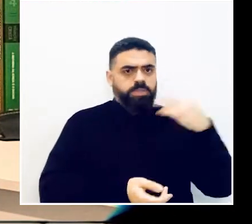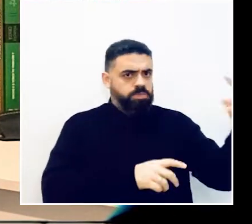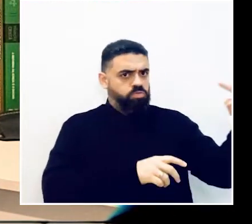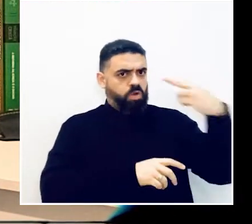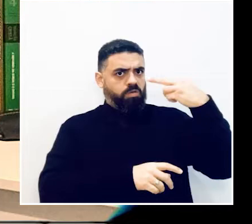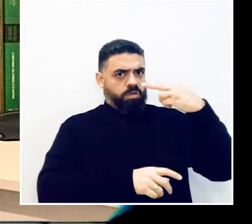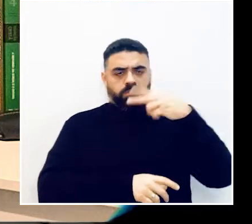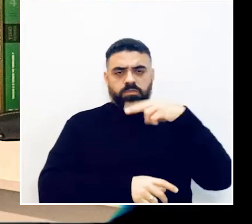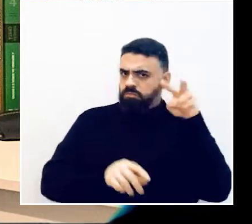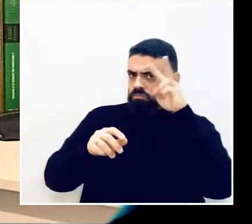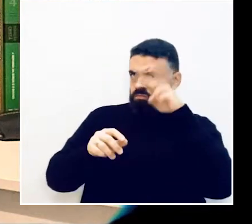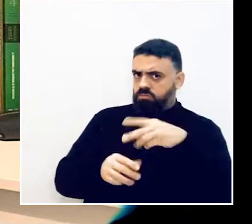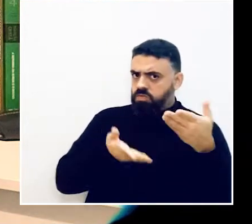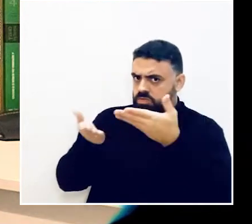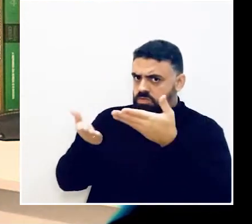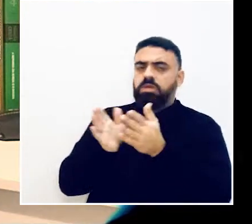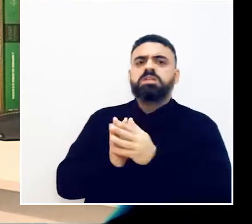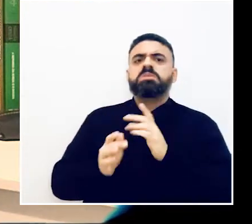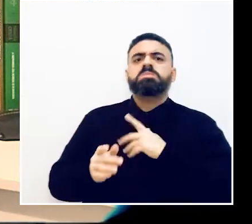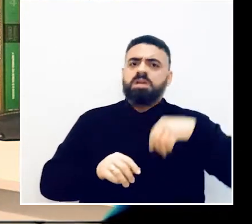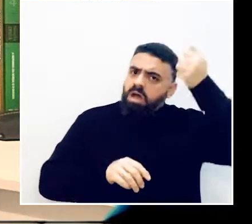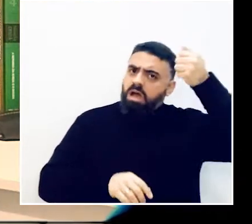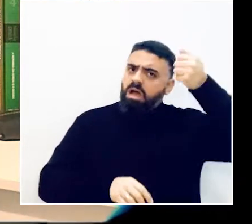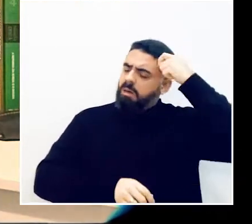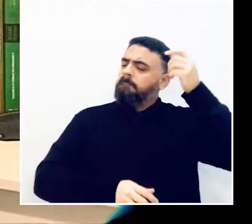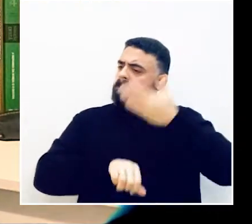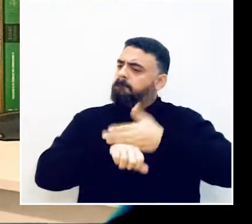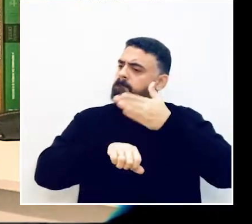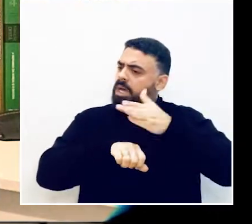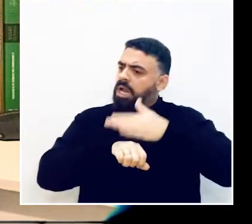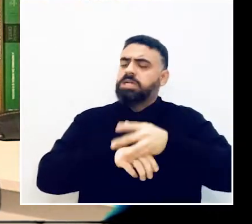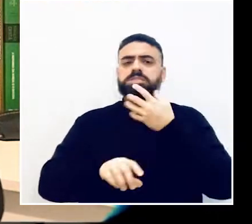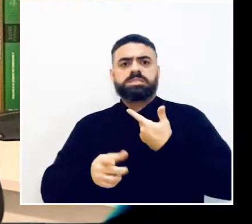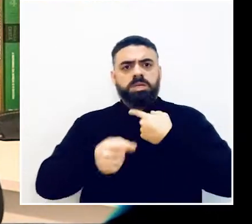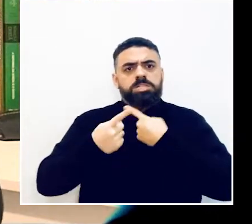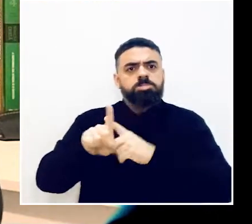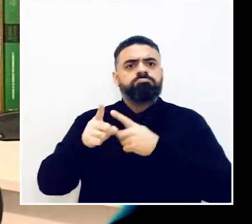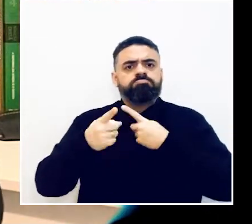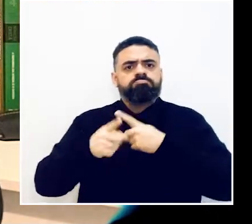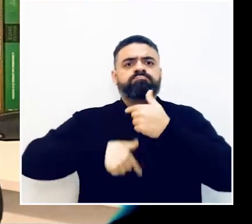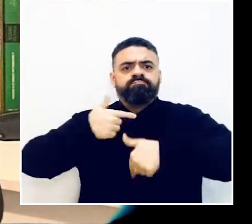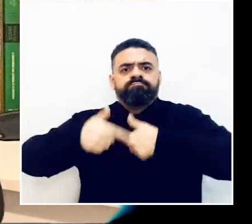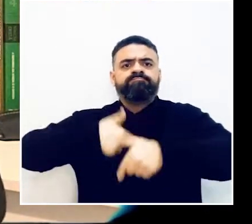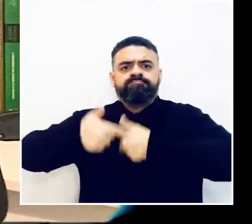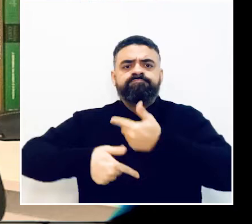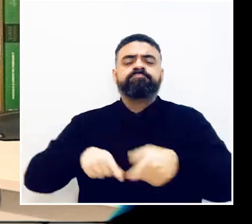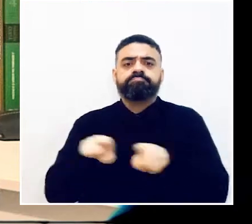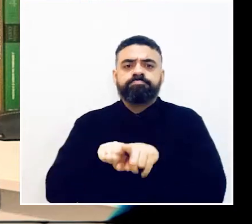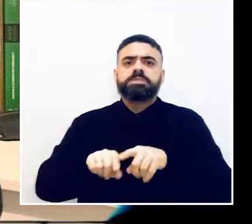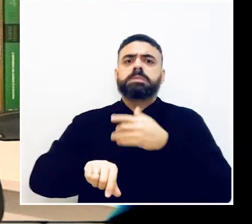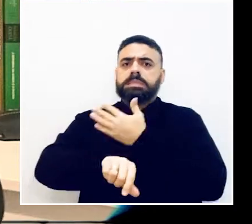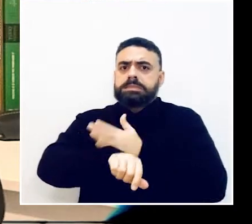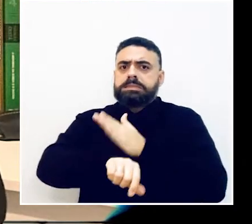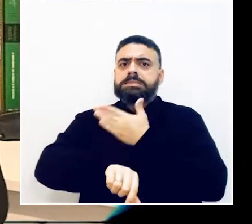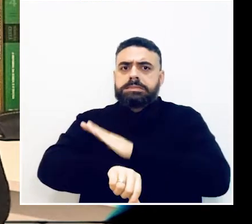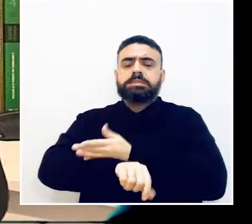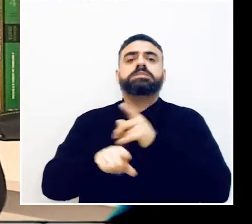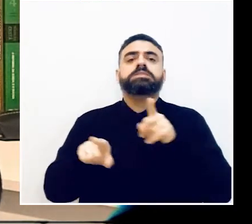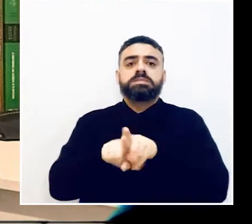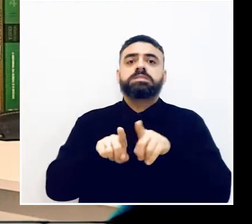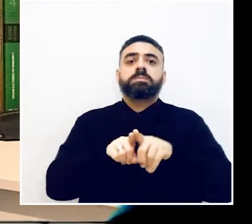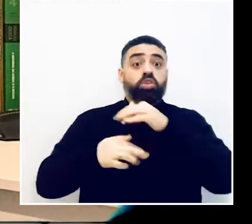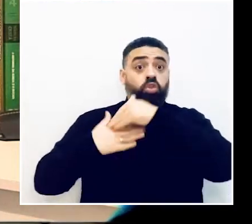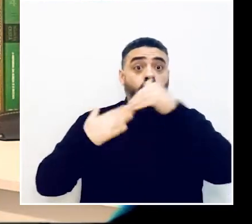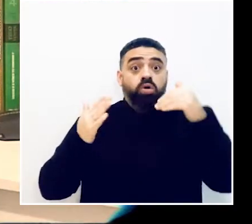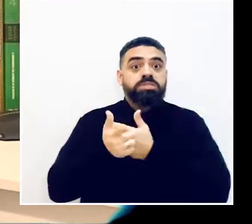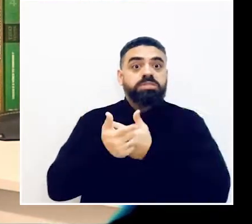a própria habilidade, o talento natural, a disciplina envolvida nisso, nesse talento, né? E além